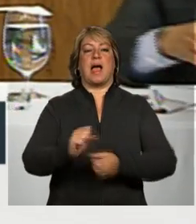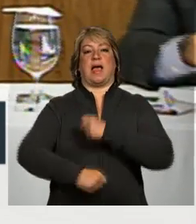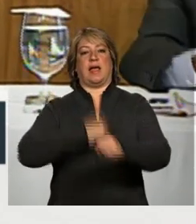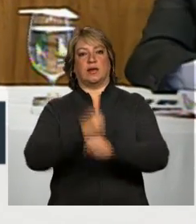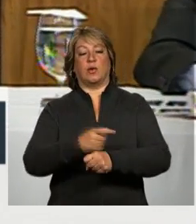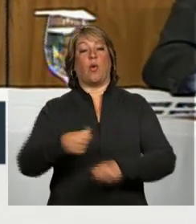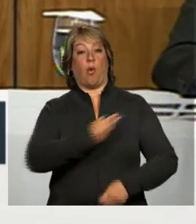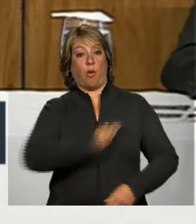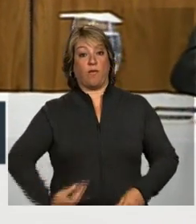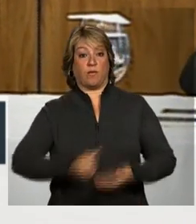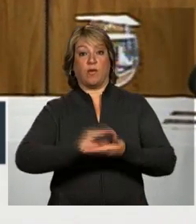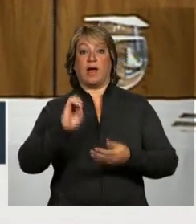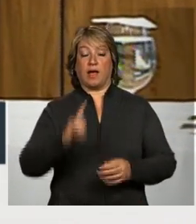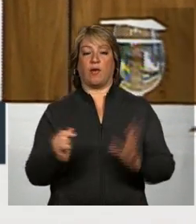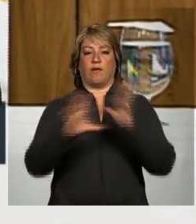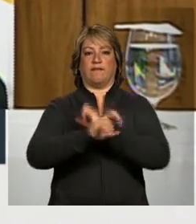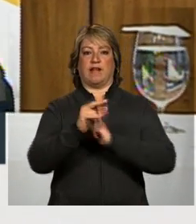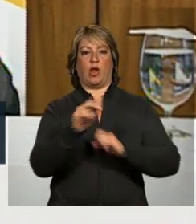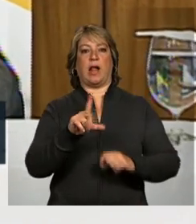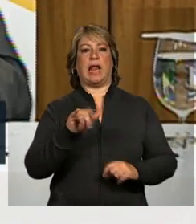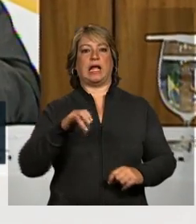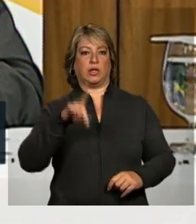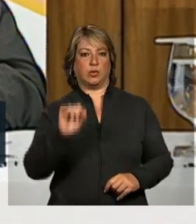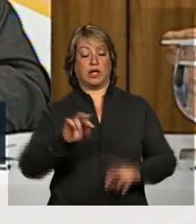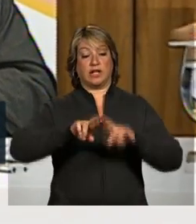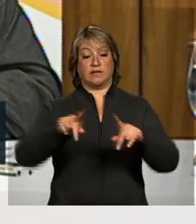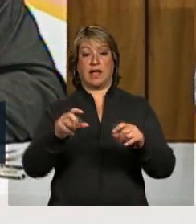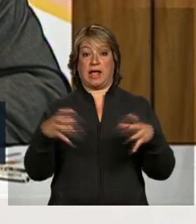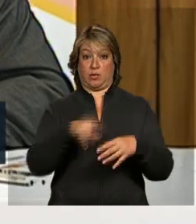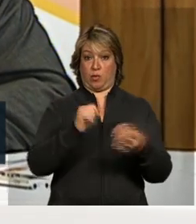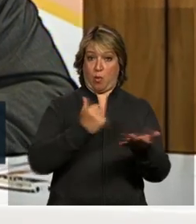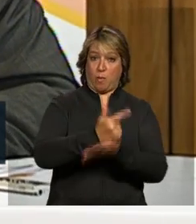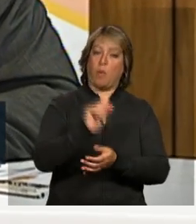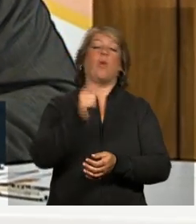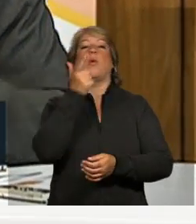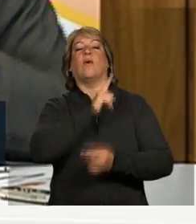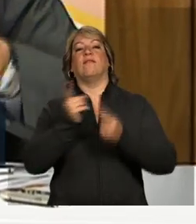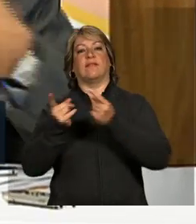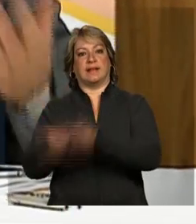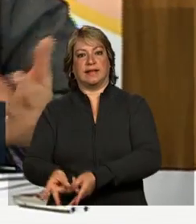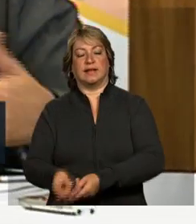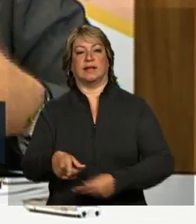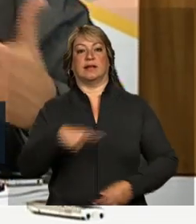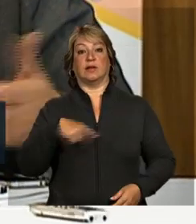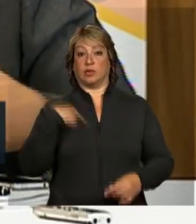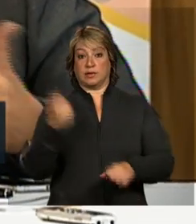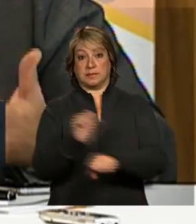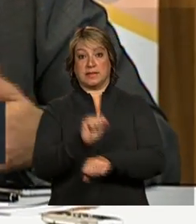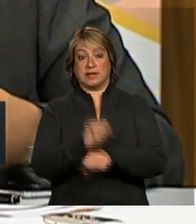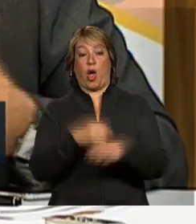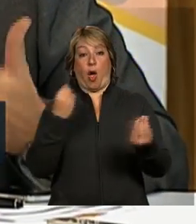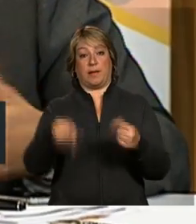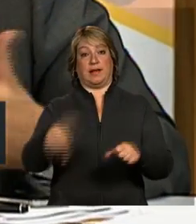governo vai aportar é o valor líquido entre a diferença entre o que ele comprou e o que ele conseguiu vender a a expectativa é que como a